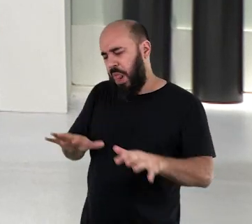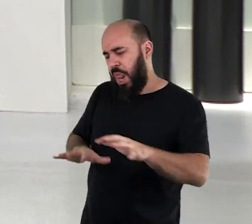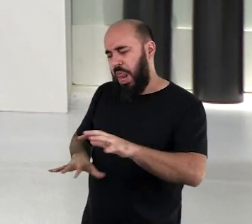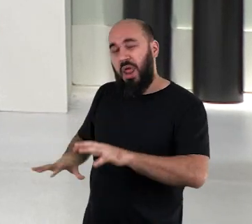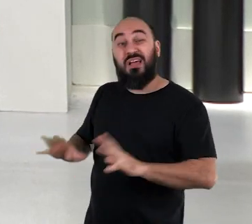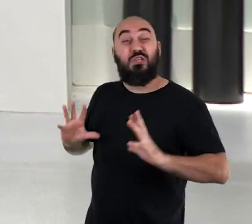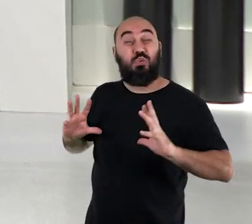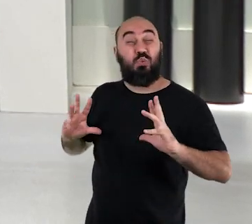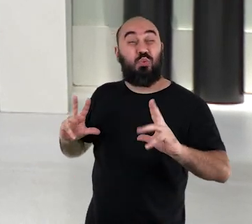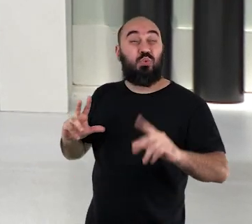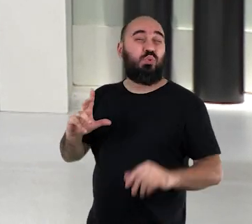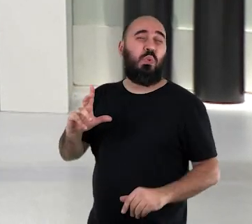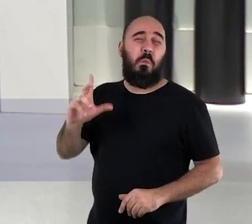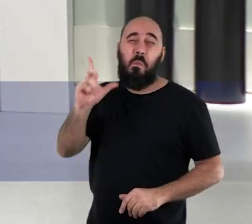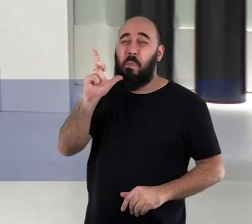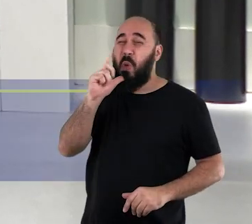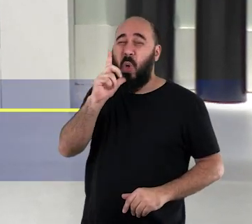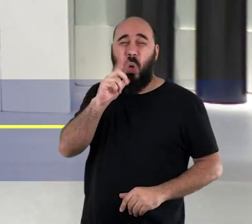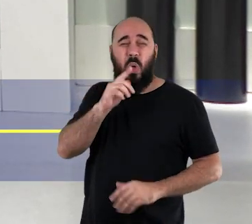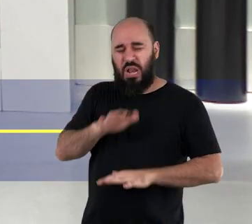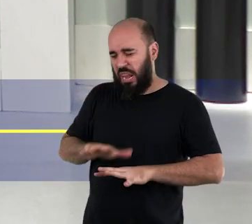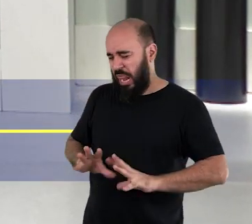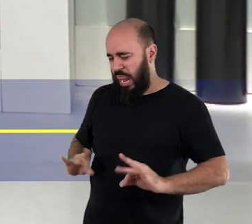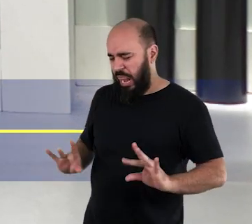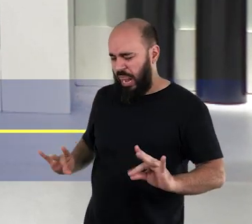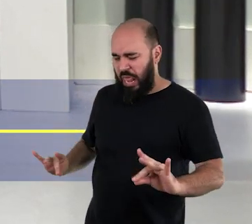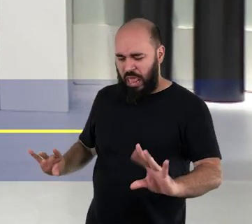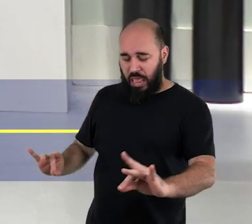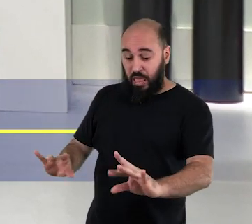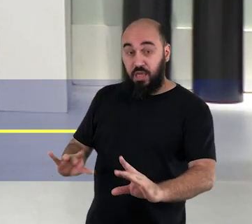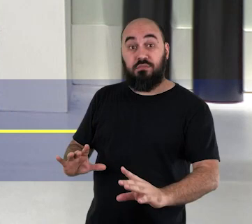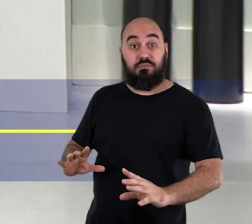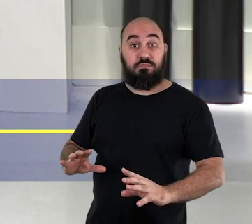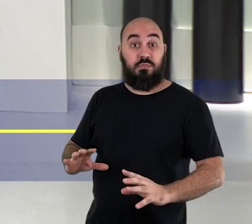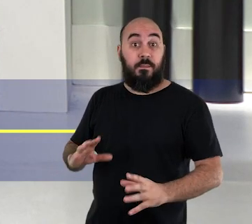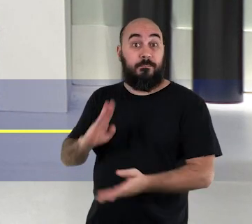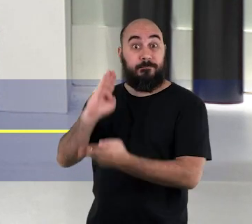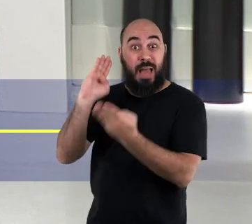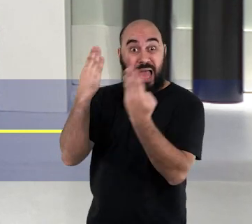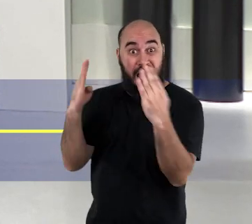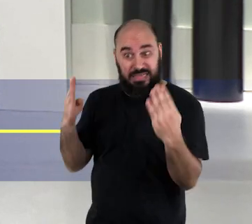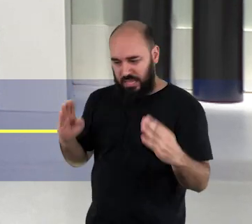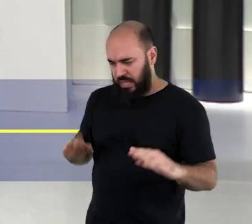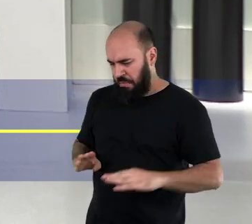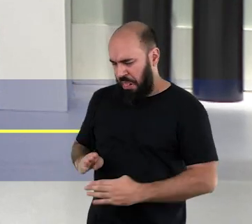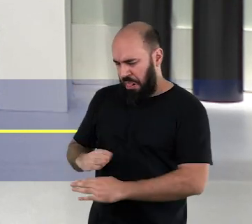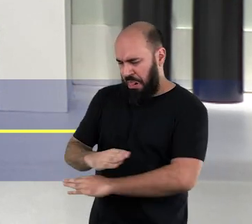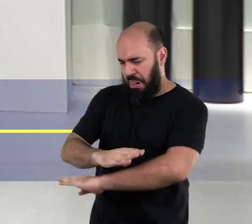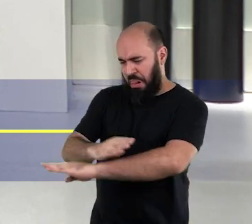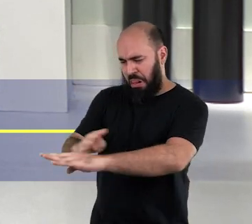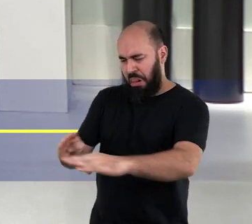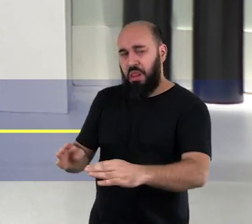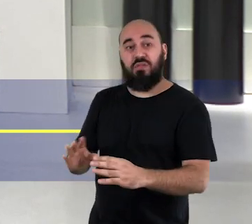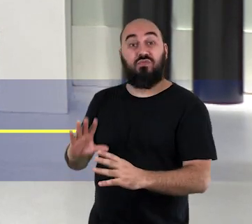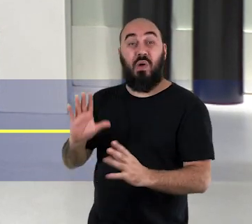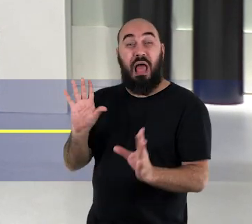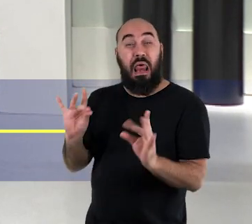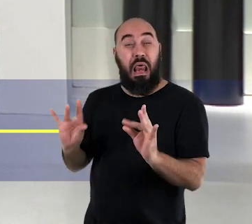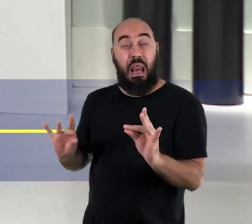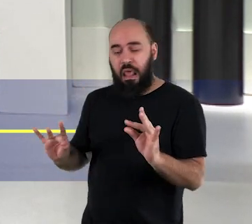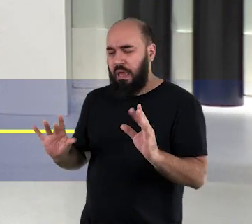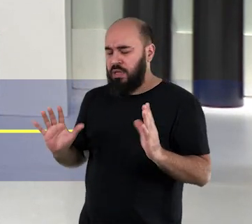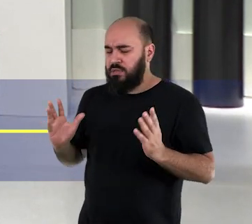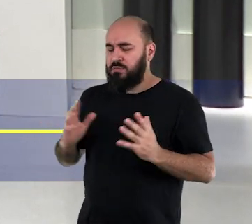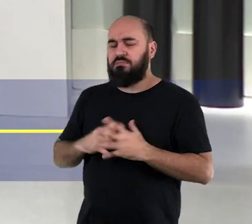ficou encharcado de água. Por que será que ele fez isso? Eu imagino que Elias tenha feito isso porque talvez